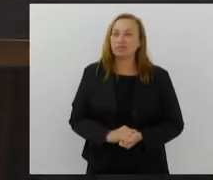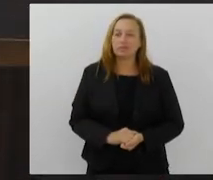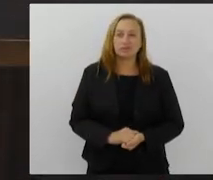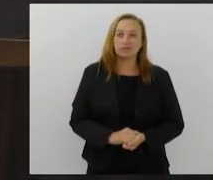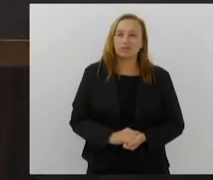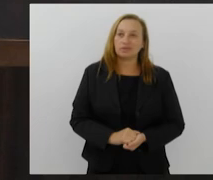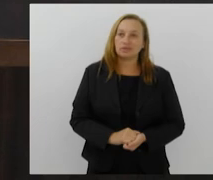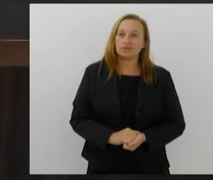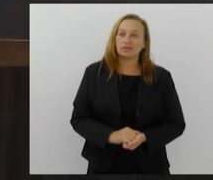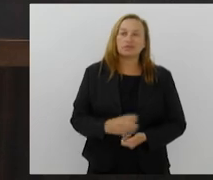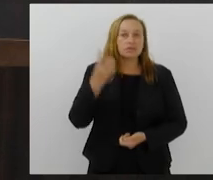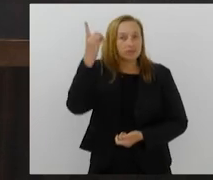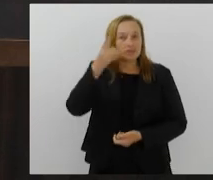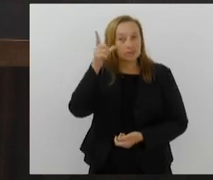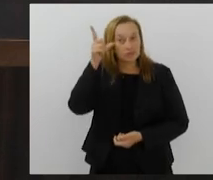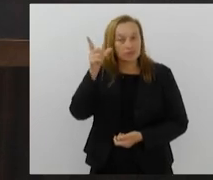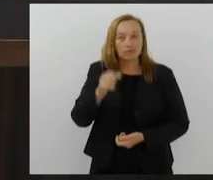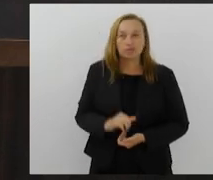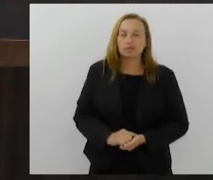Lins, deputada